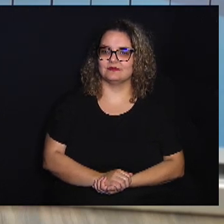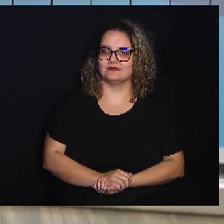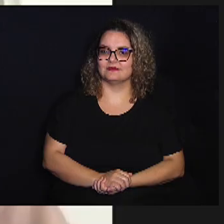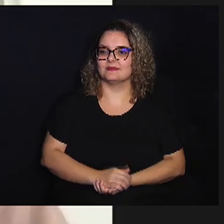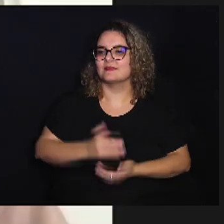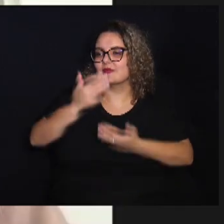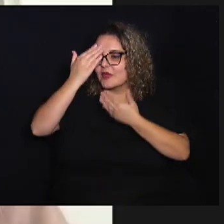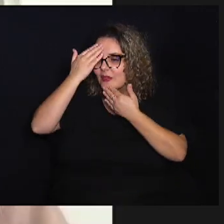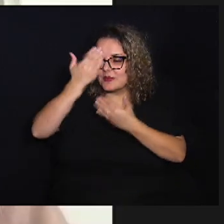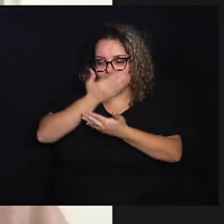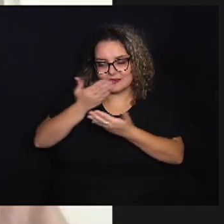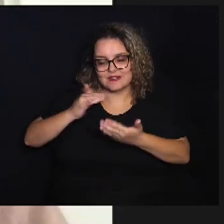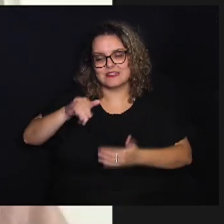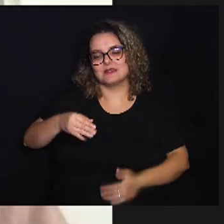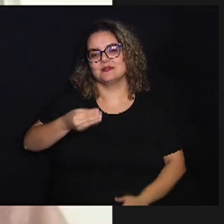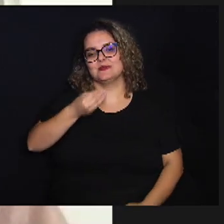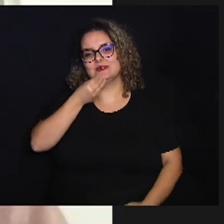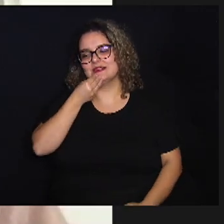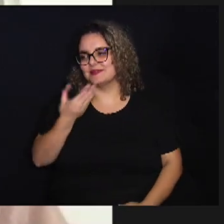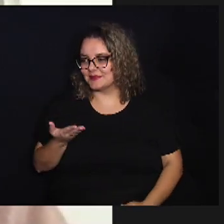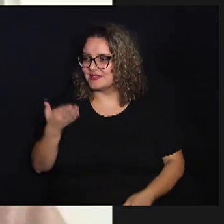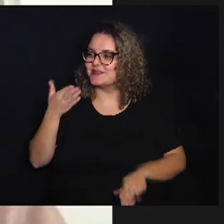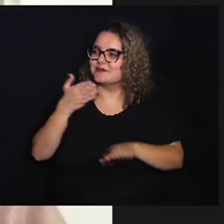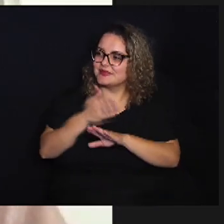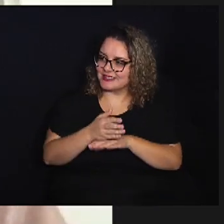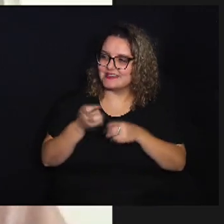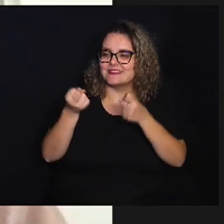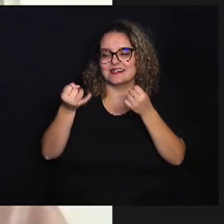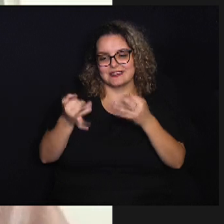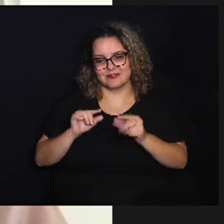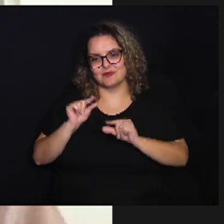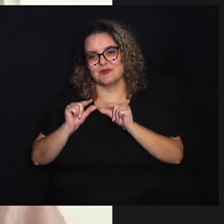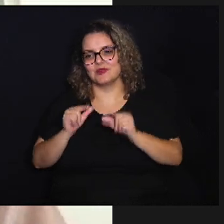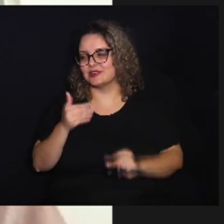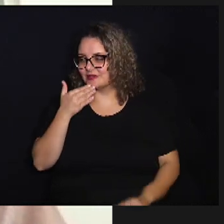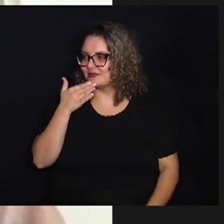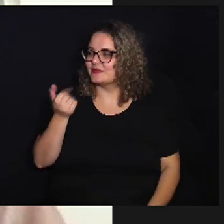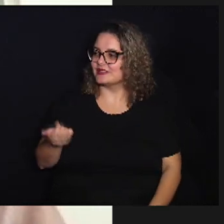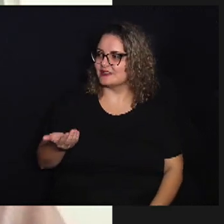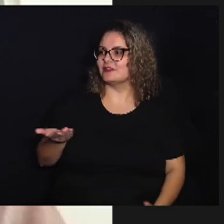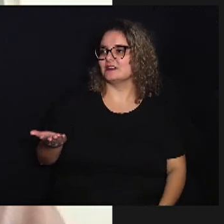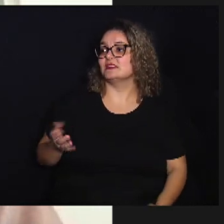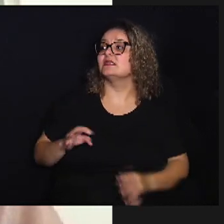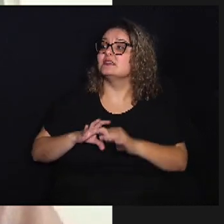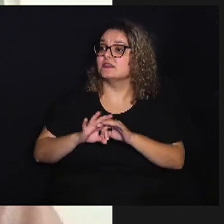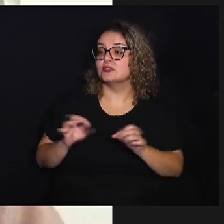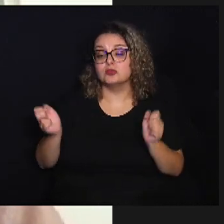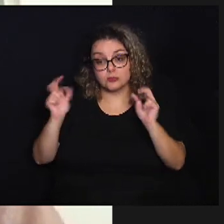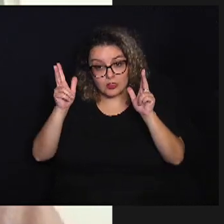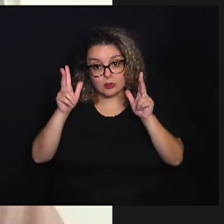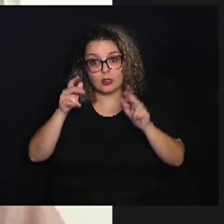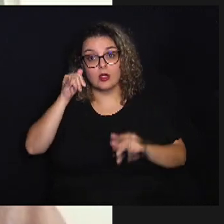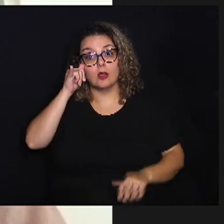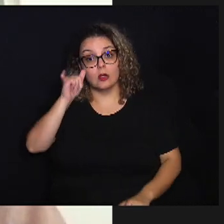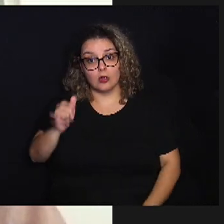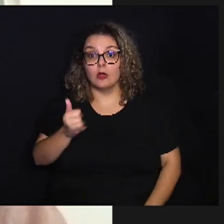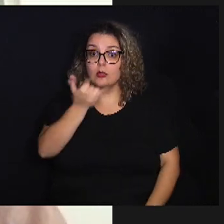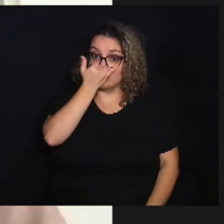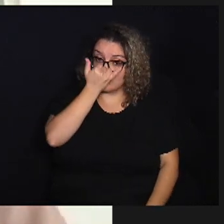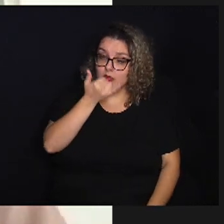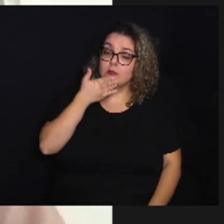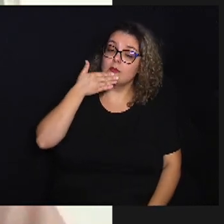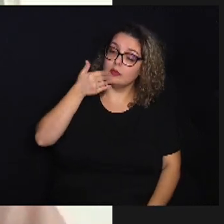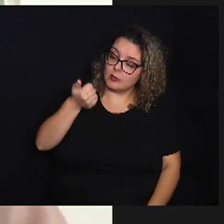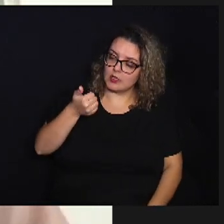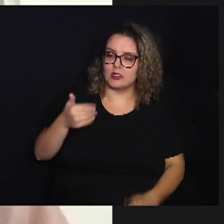Obrigado a vocês pela oportunidade de participar, esclarecer um pouquinho melhor, né? E deixar aqui sempre uma alerta, né? Prevenir é o melhor dos